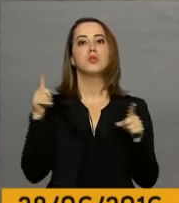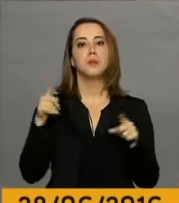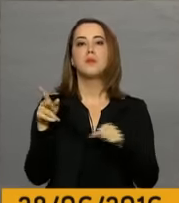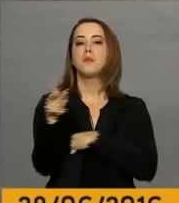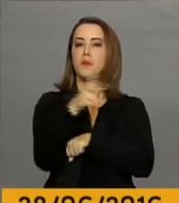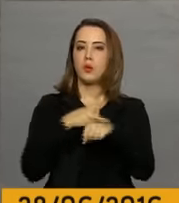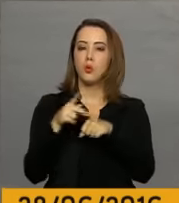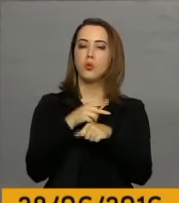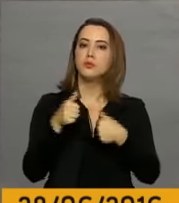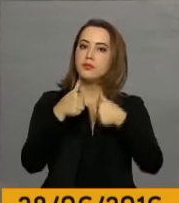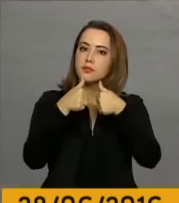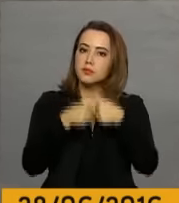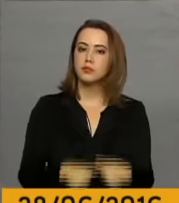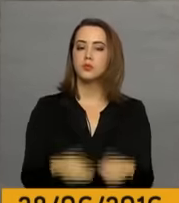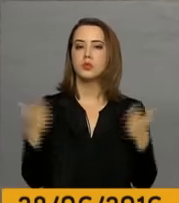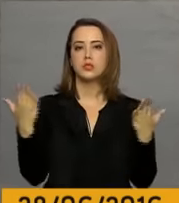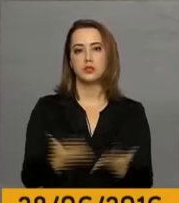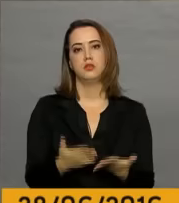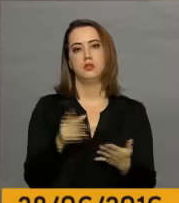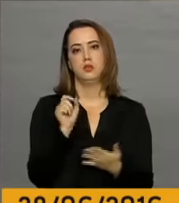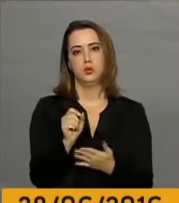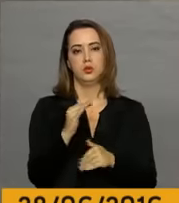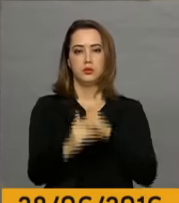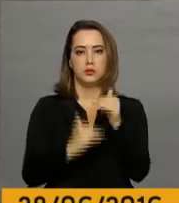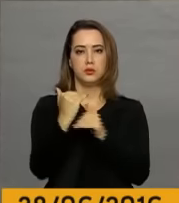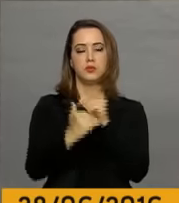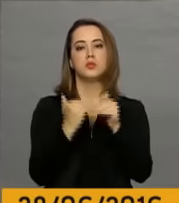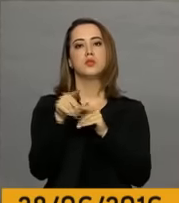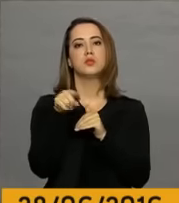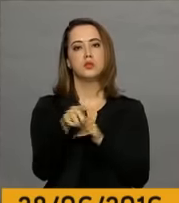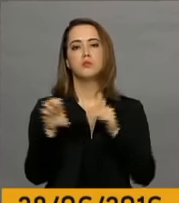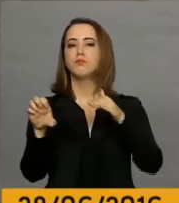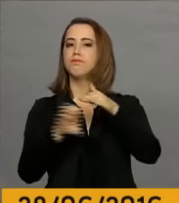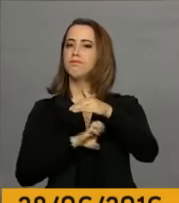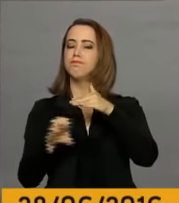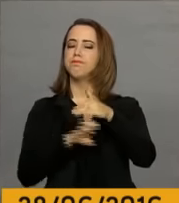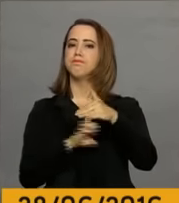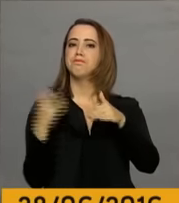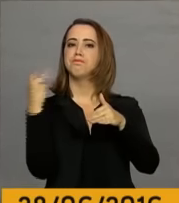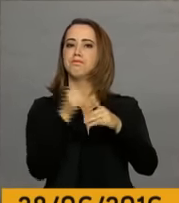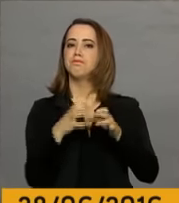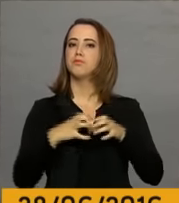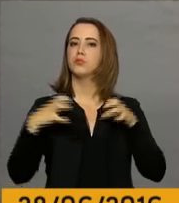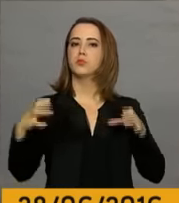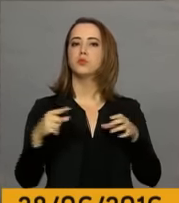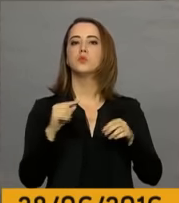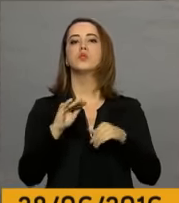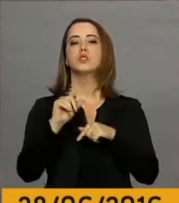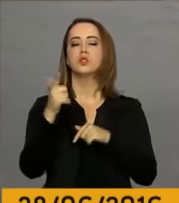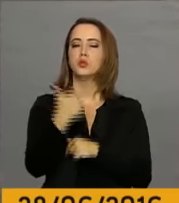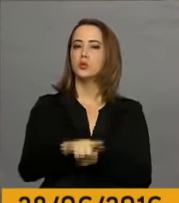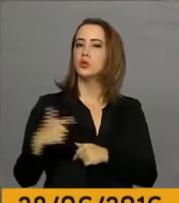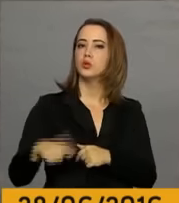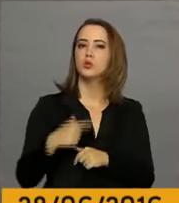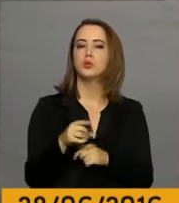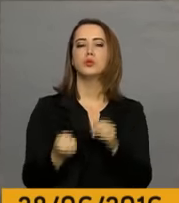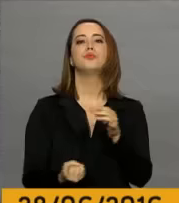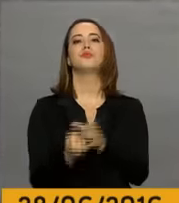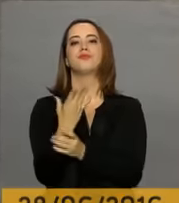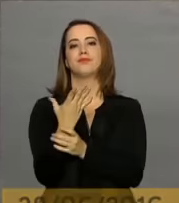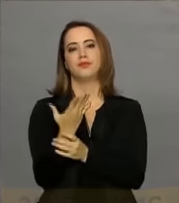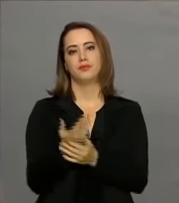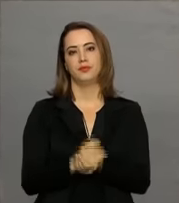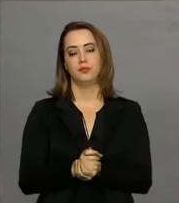é um país do presente é um país que cresce neste momento com este grande empreendimento e que outros seguramente